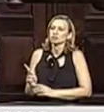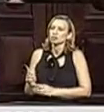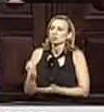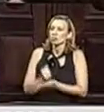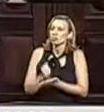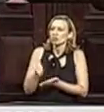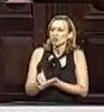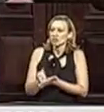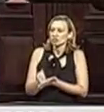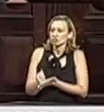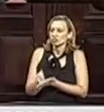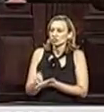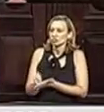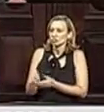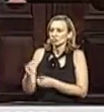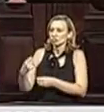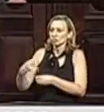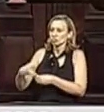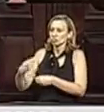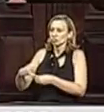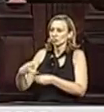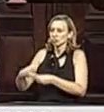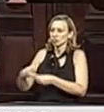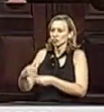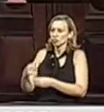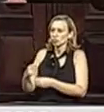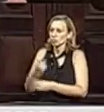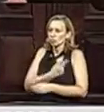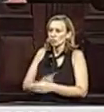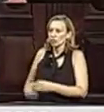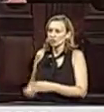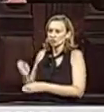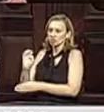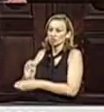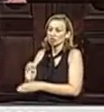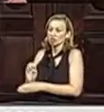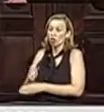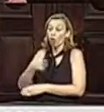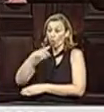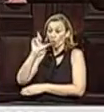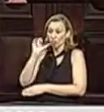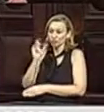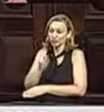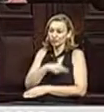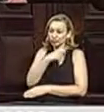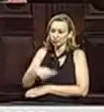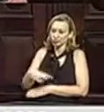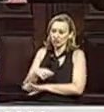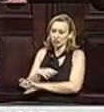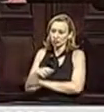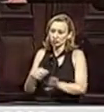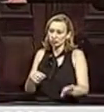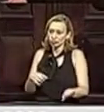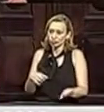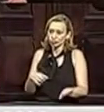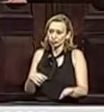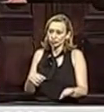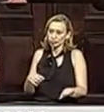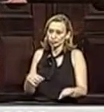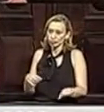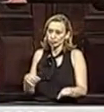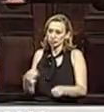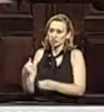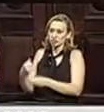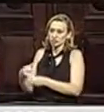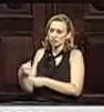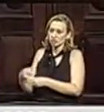com o governo do estado. Estava em negociação e no dia de ontem ela suspendeu o abastecimento para os automóveis